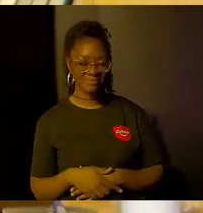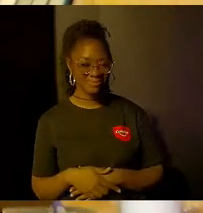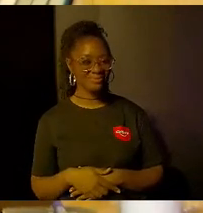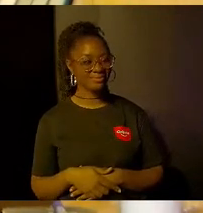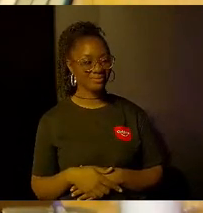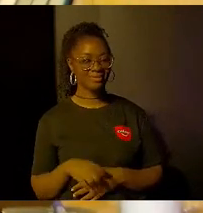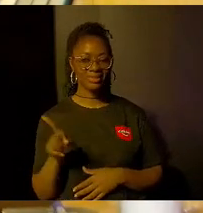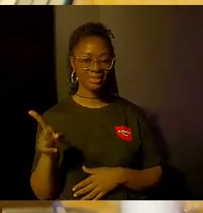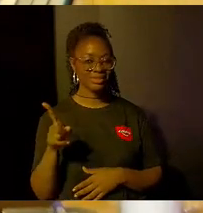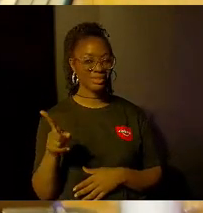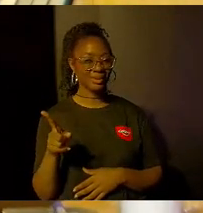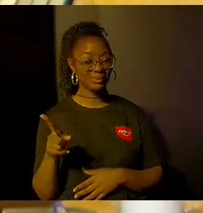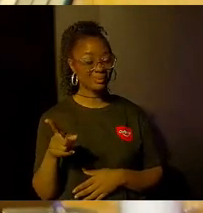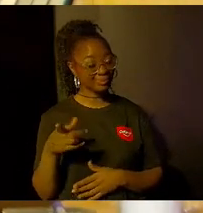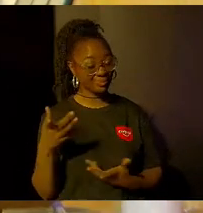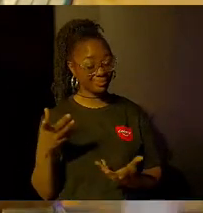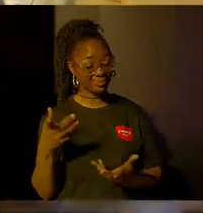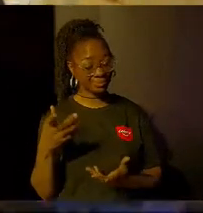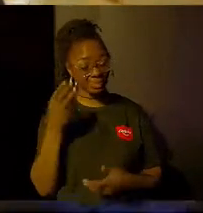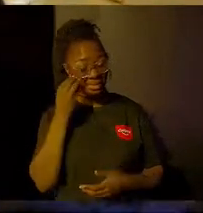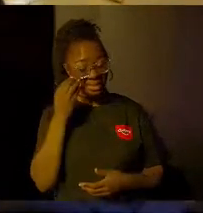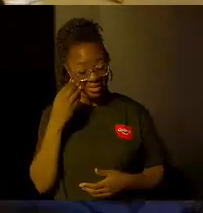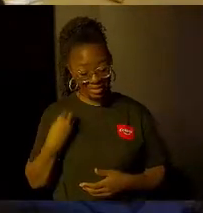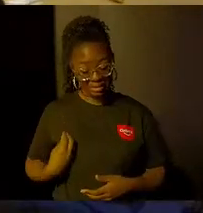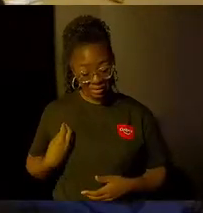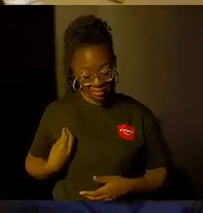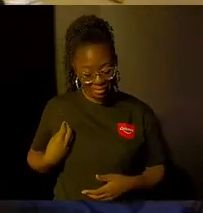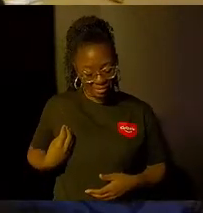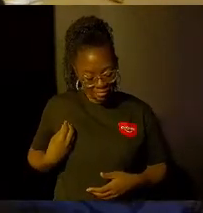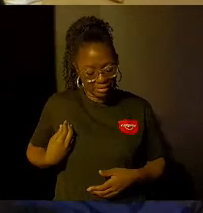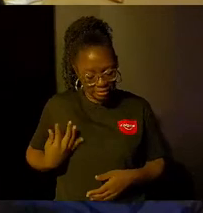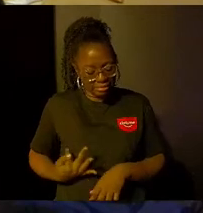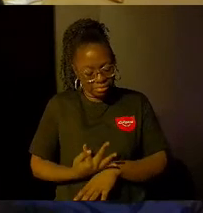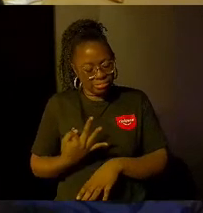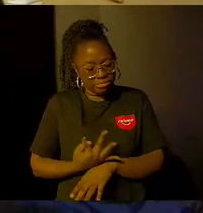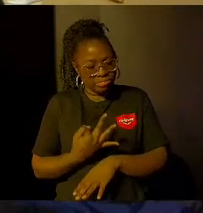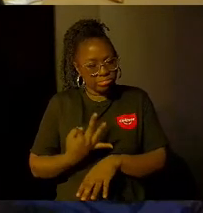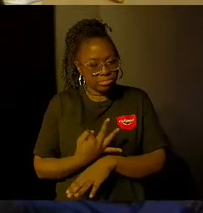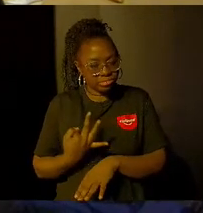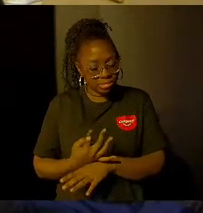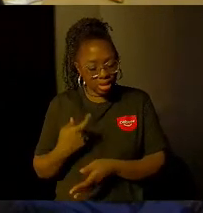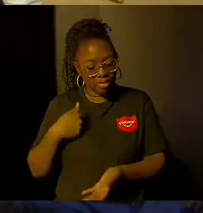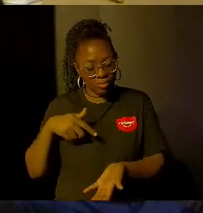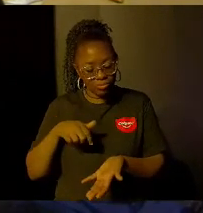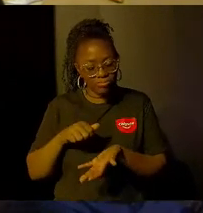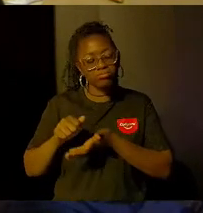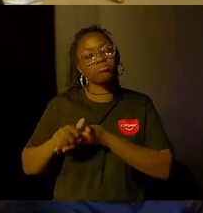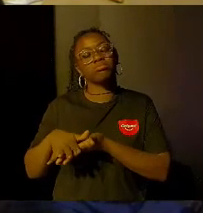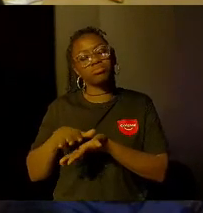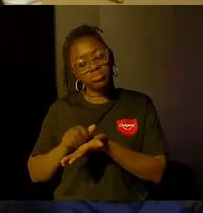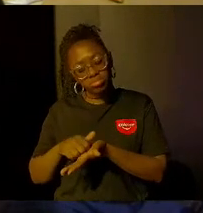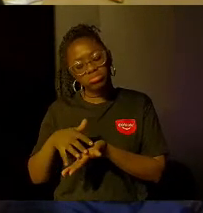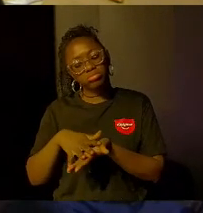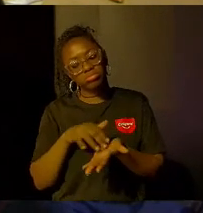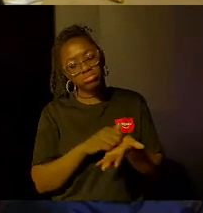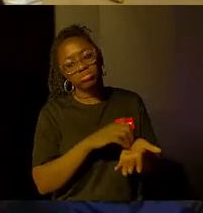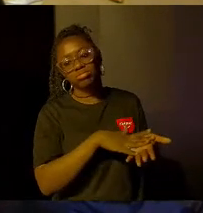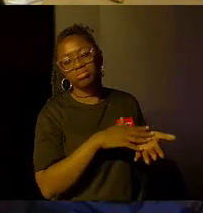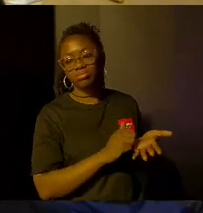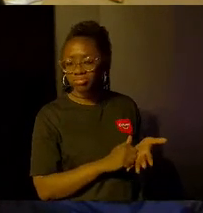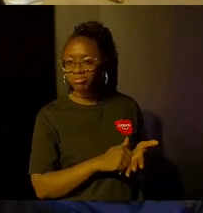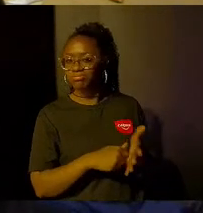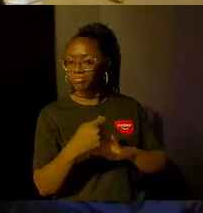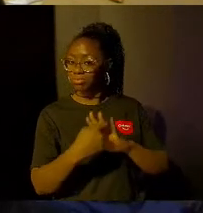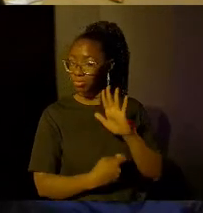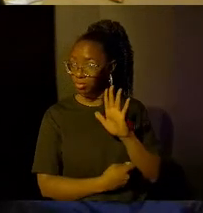derradeiro de sobrevivência eu anotava as situações por mim vividas para um projeto de conto que chamei